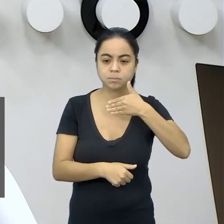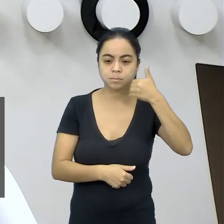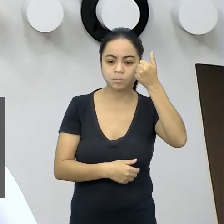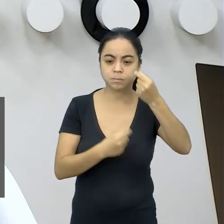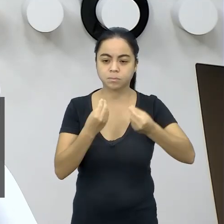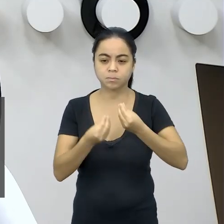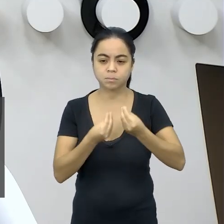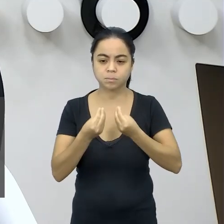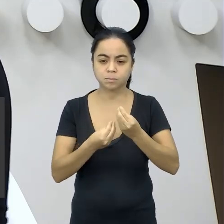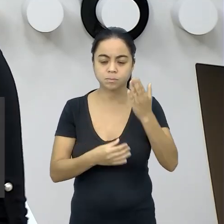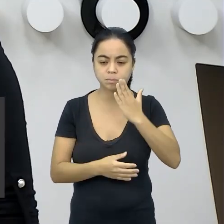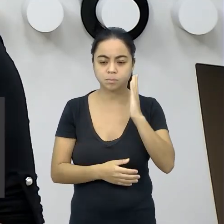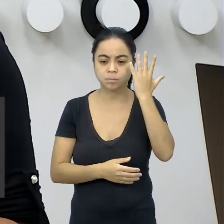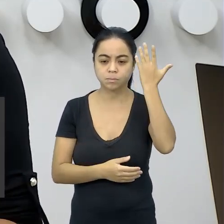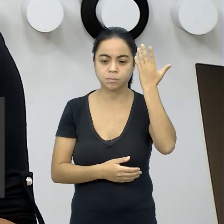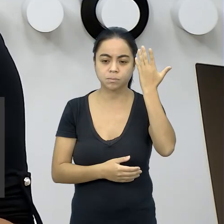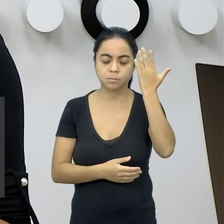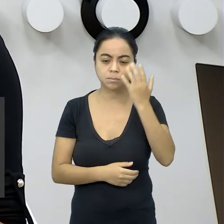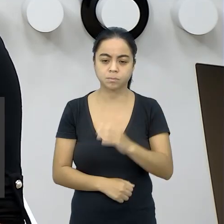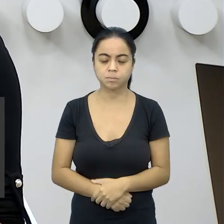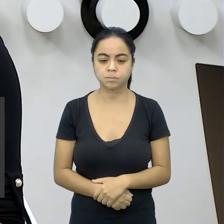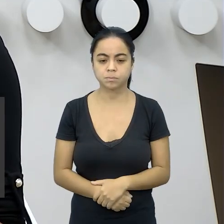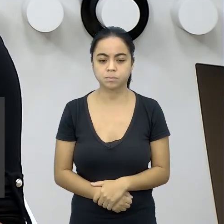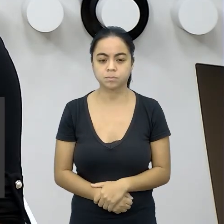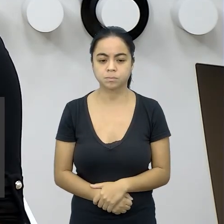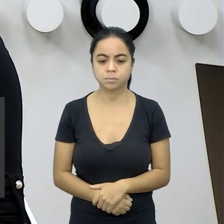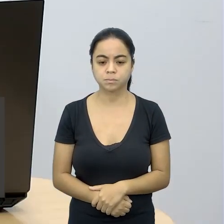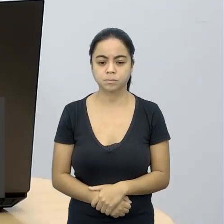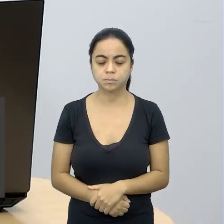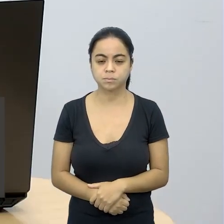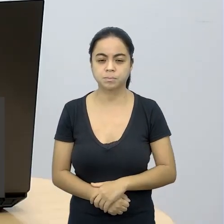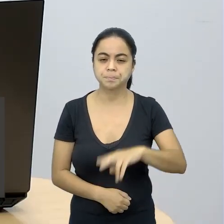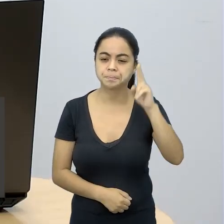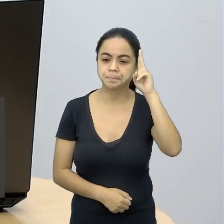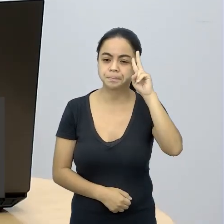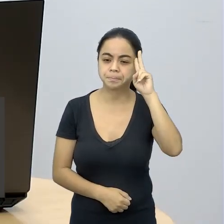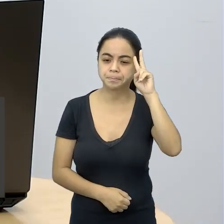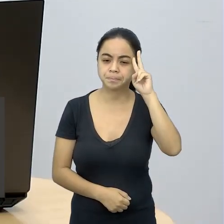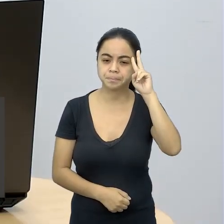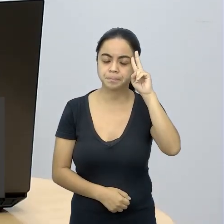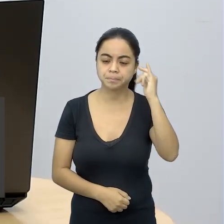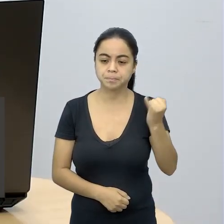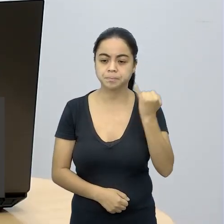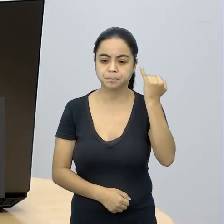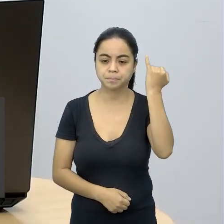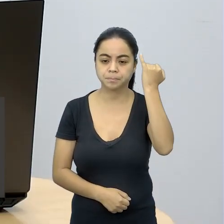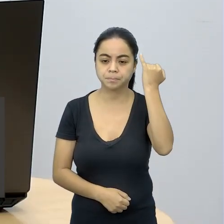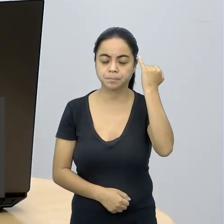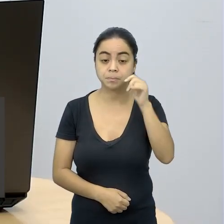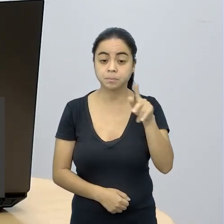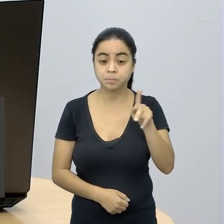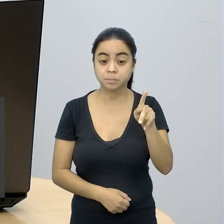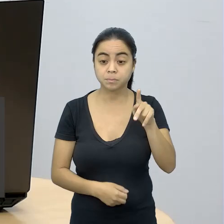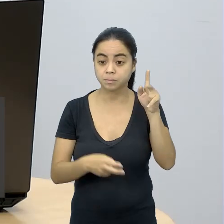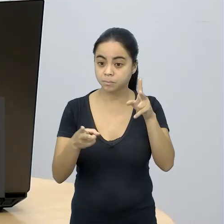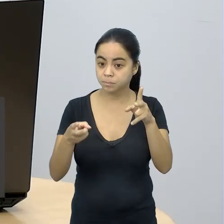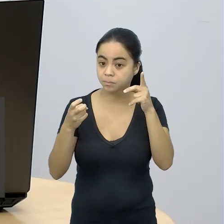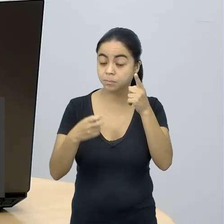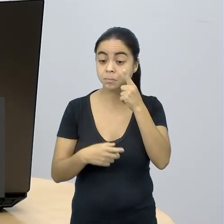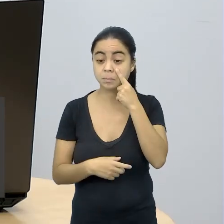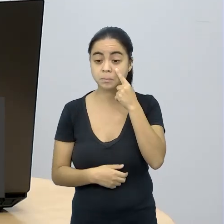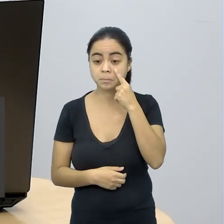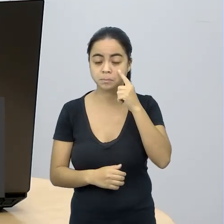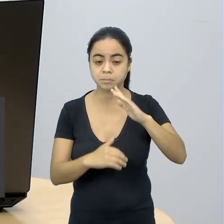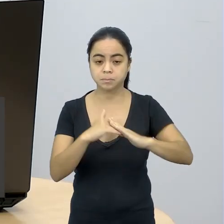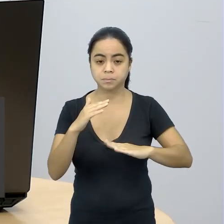de resolver a situação, né? Lembrando que é muito importante que o professor ele esteja antenado na